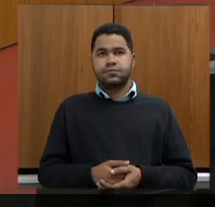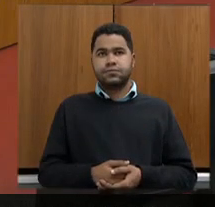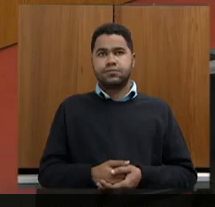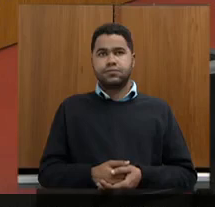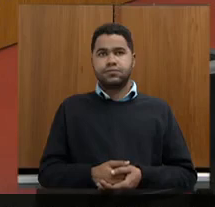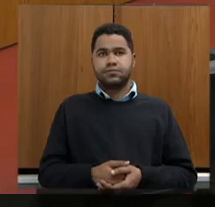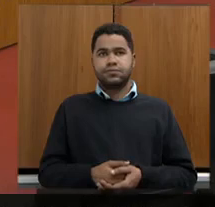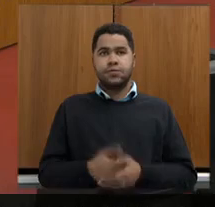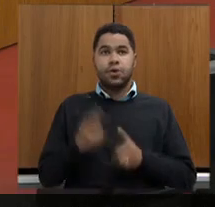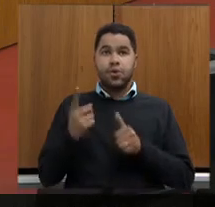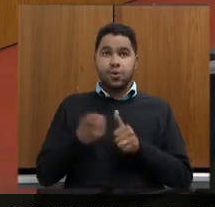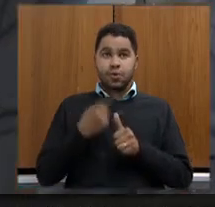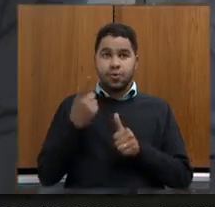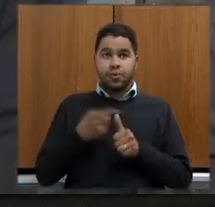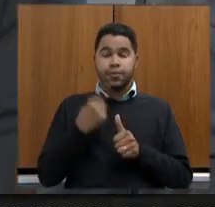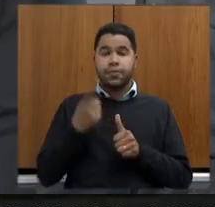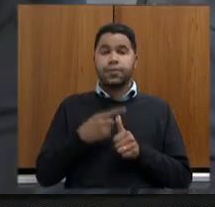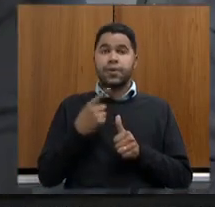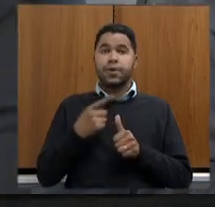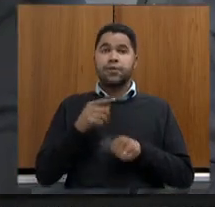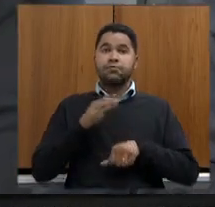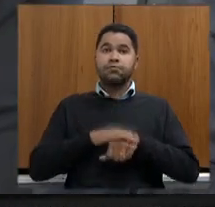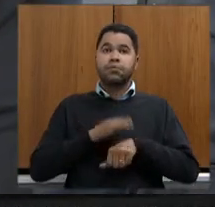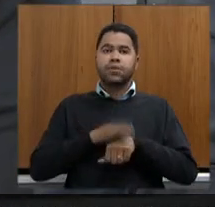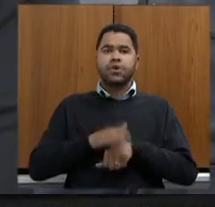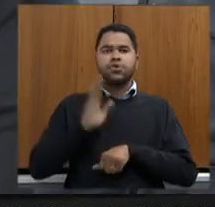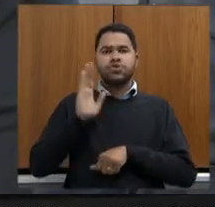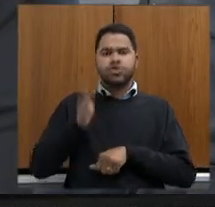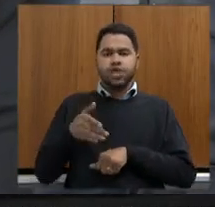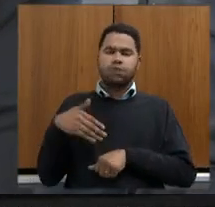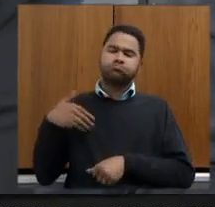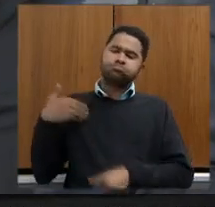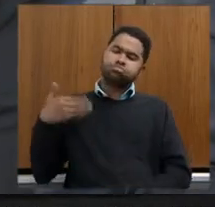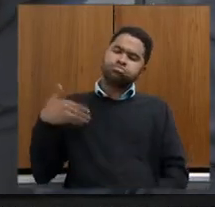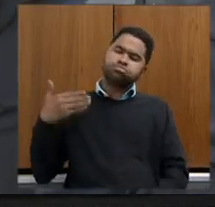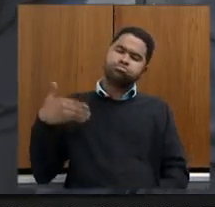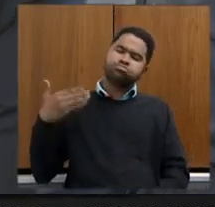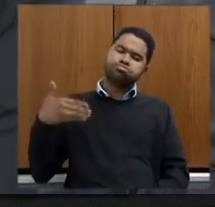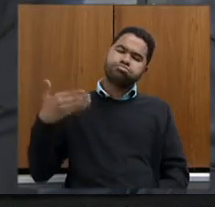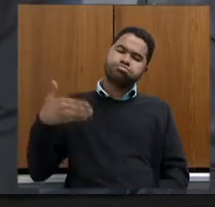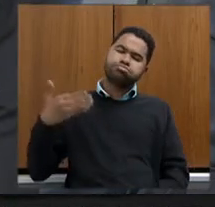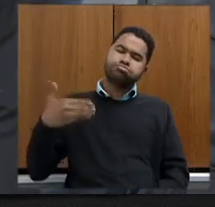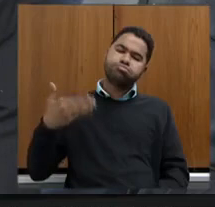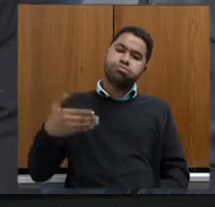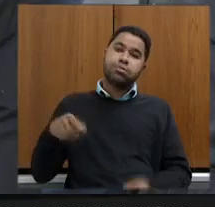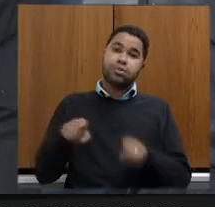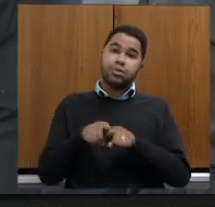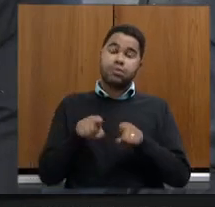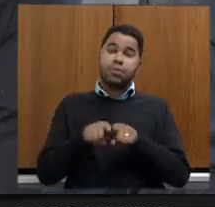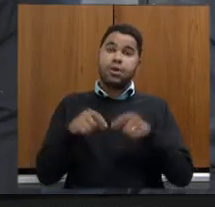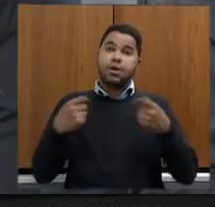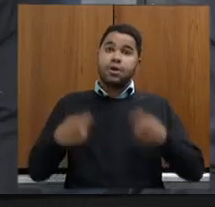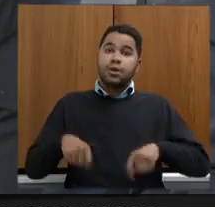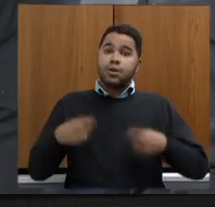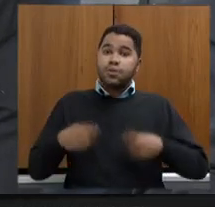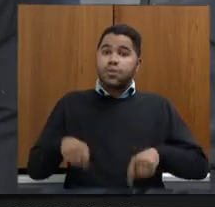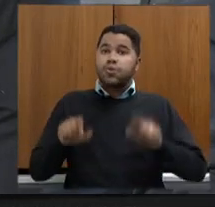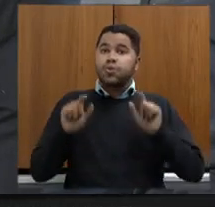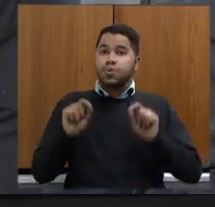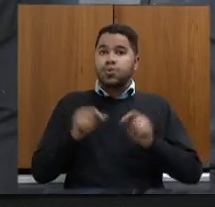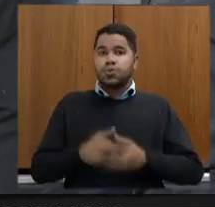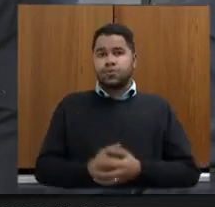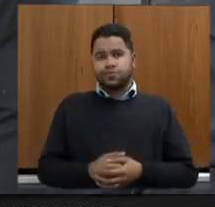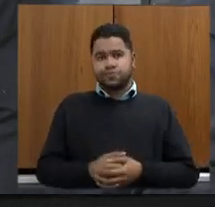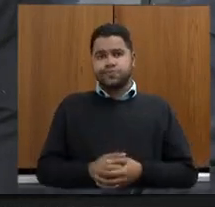o primeiro deles é uma questão que o senhor já vem trabalhando né Inclusive eu preciso aqui fazer